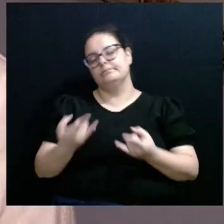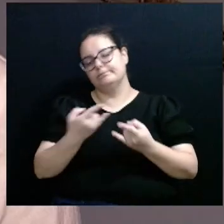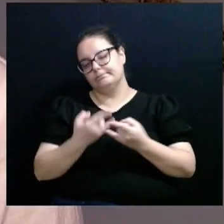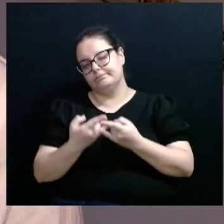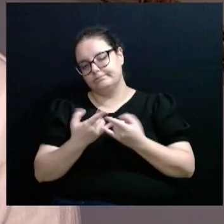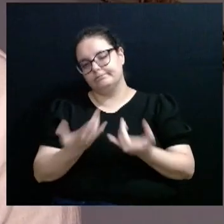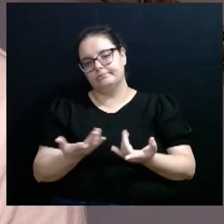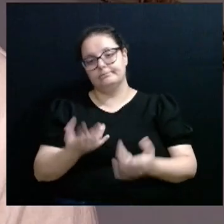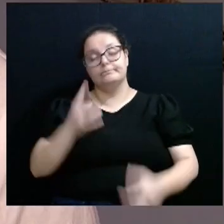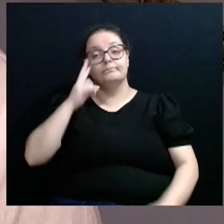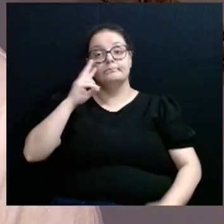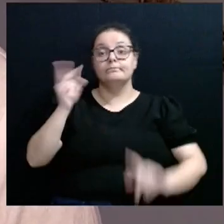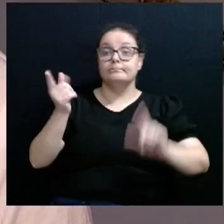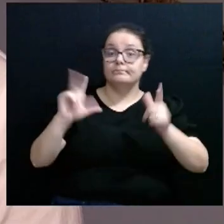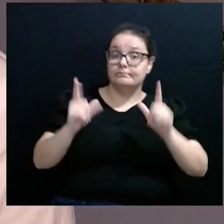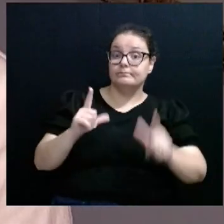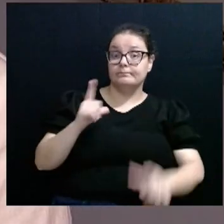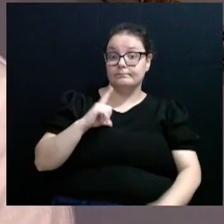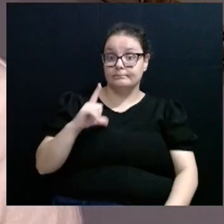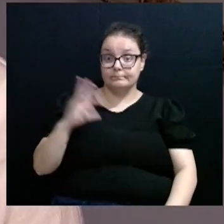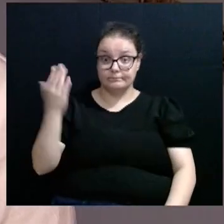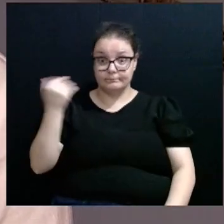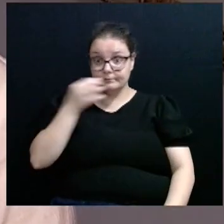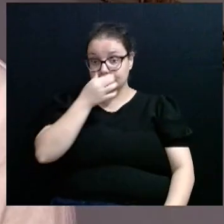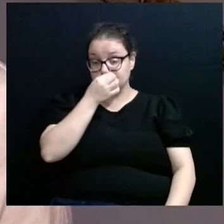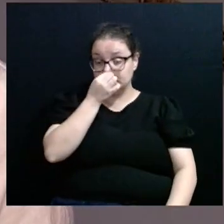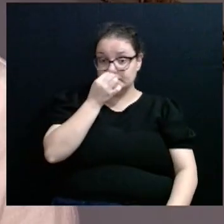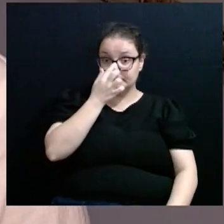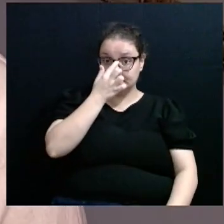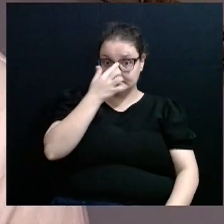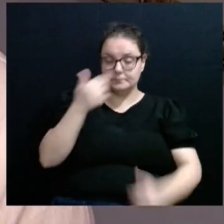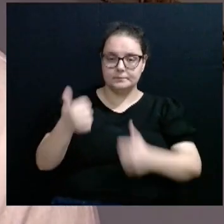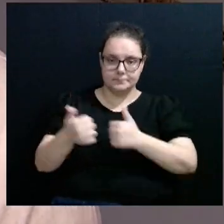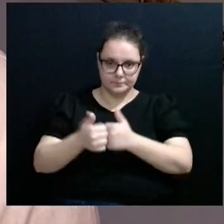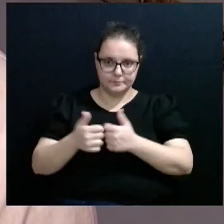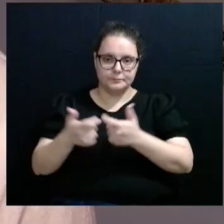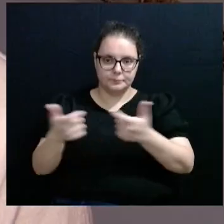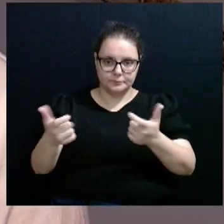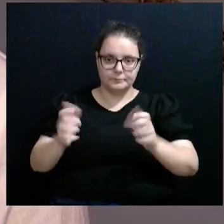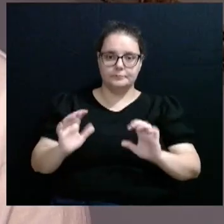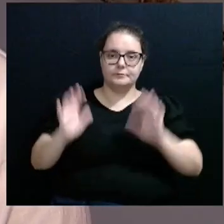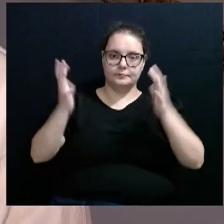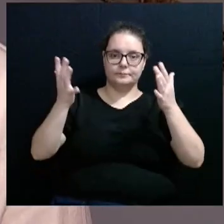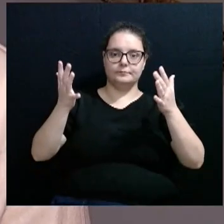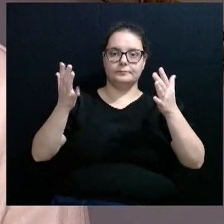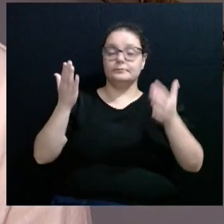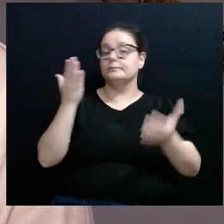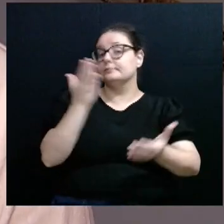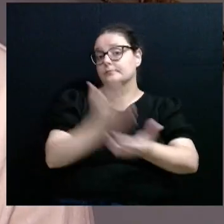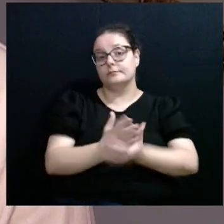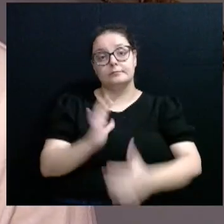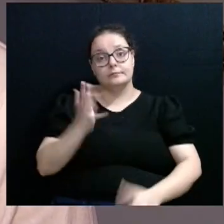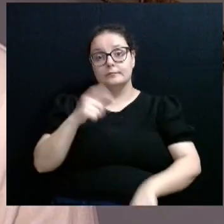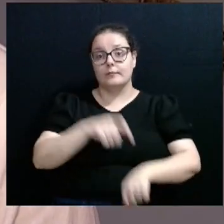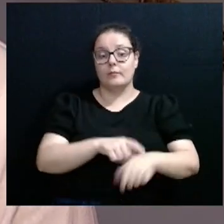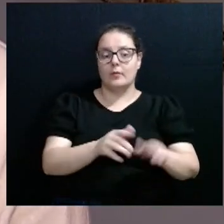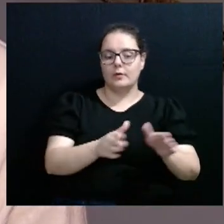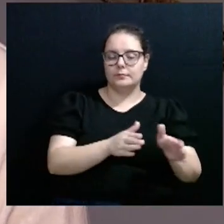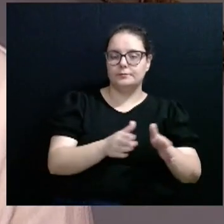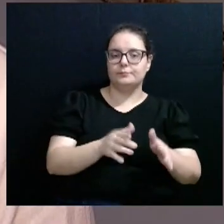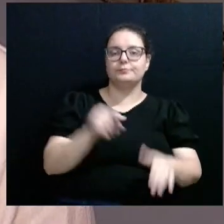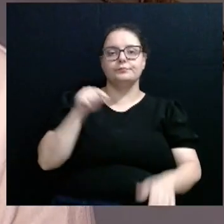televisão, né, que tinham ali muito próximo também, né, a grandes eventos, elas deixaram de acontecer no último período, e isso está fazendo com que as